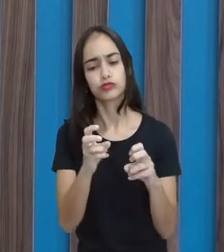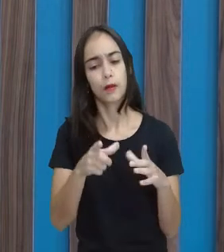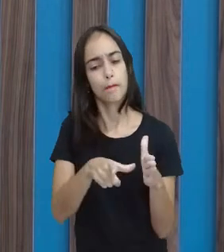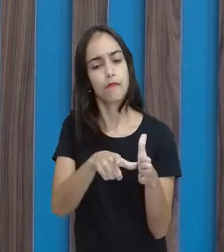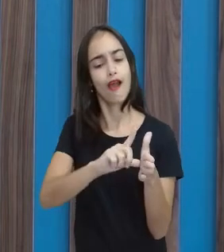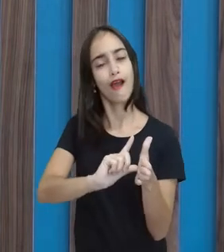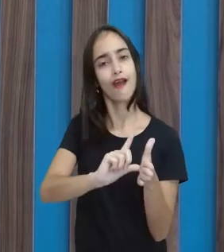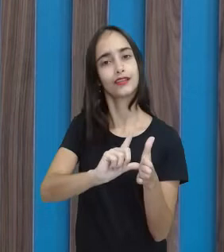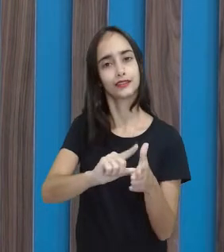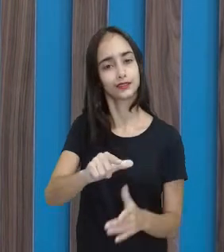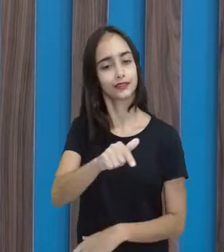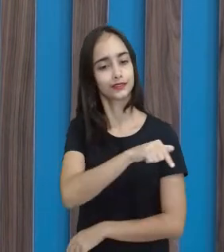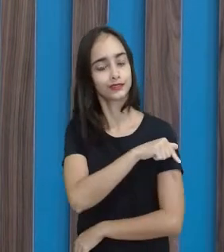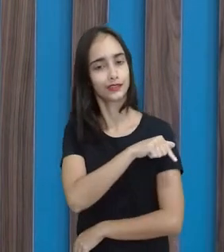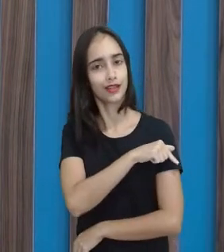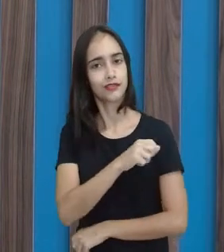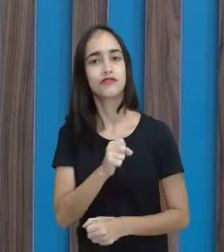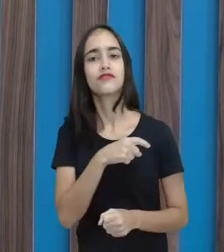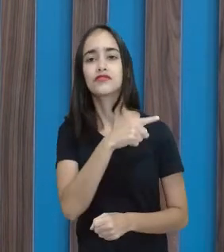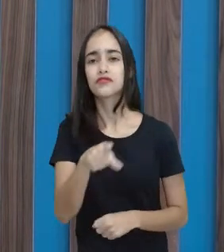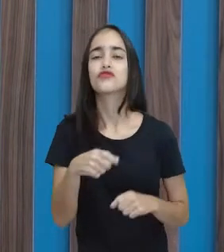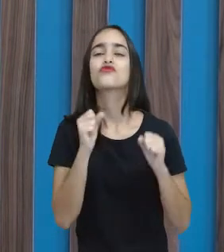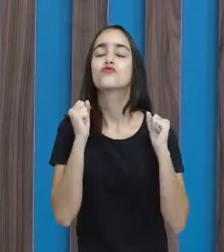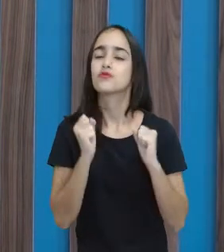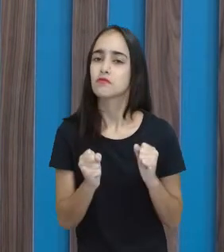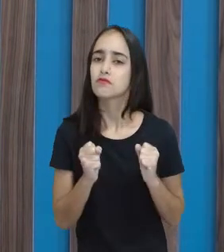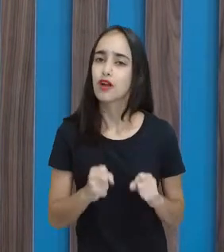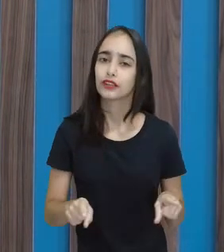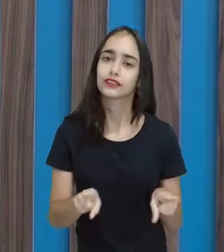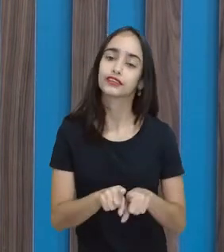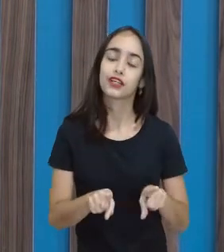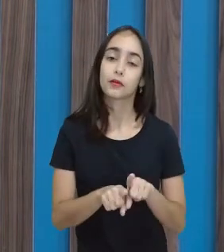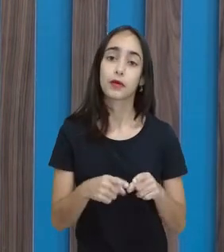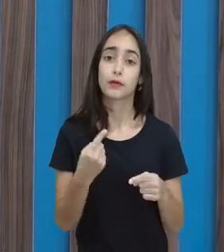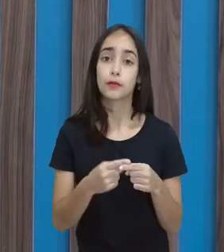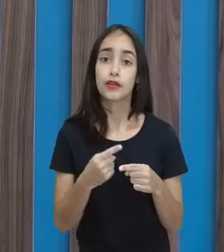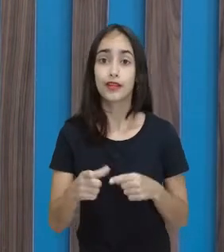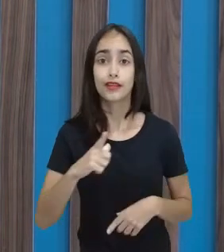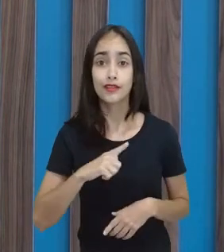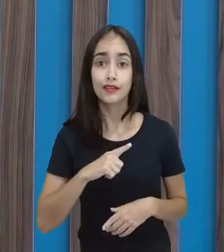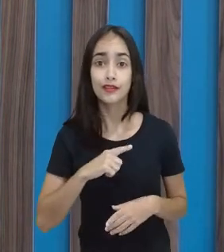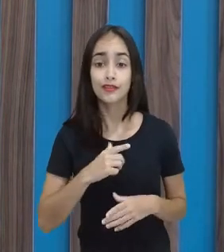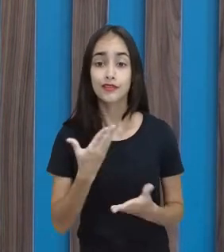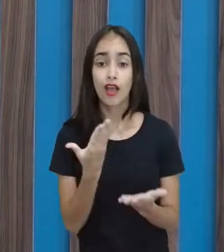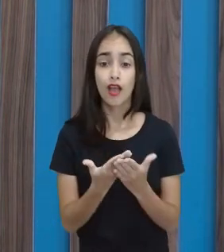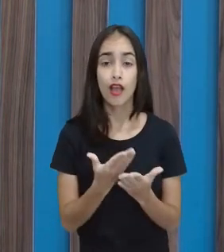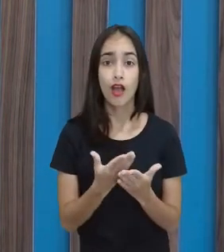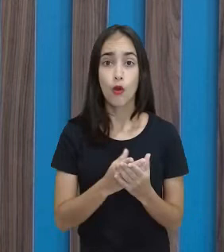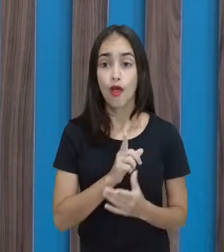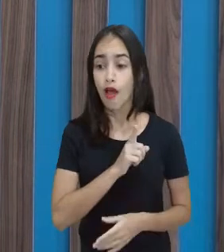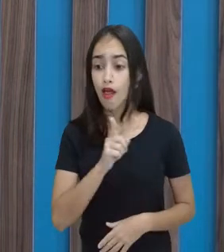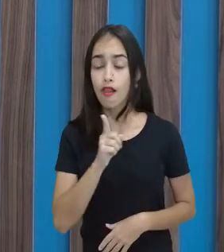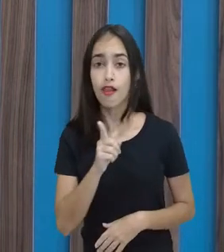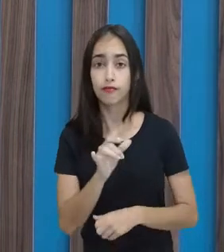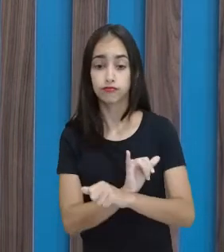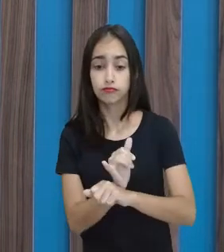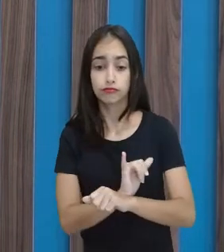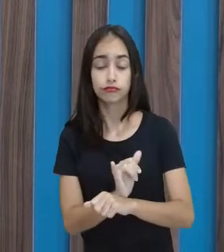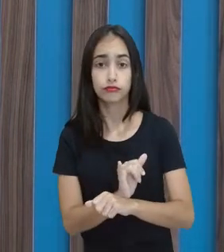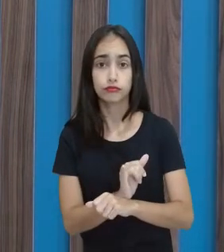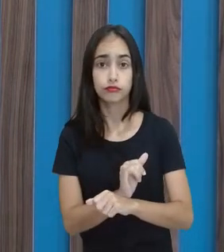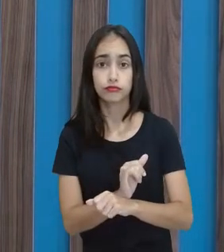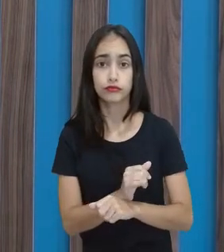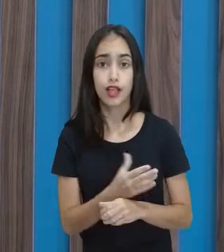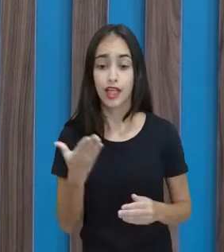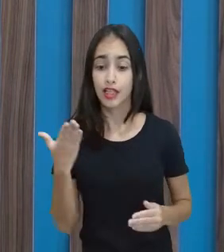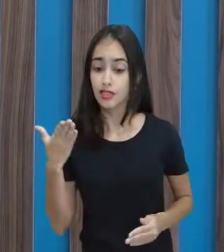ano anterior, vocês podem fazer isso. Por quê? Porque tem aulas lá de proporção direta e inversa.